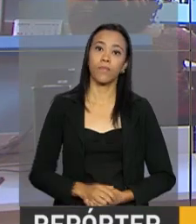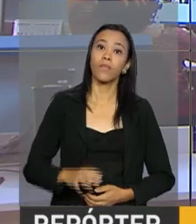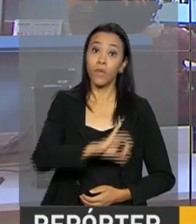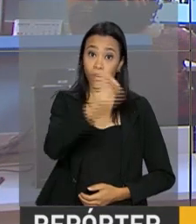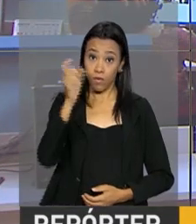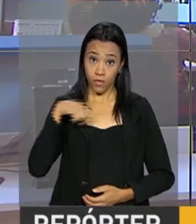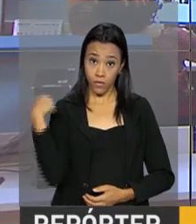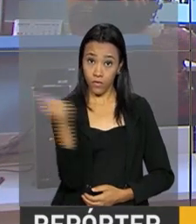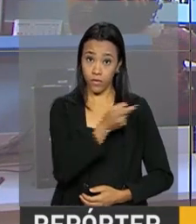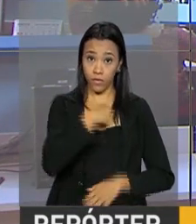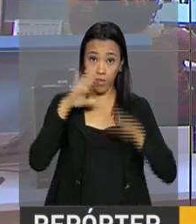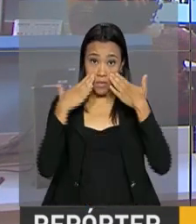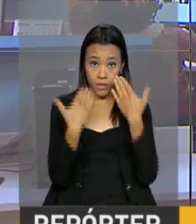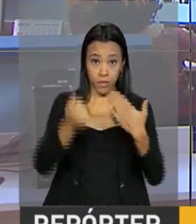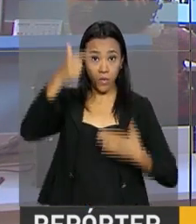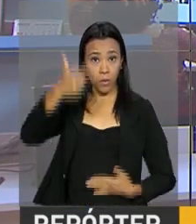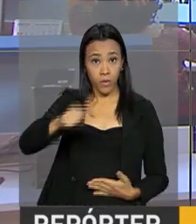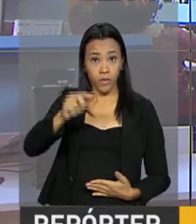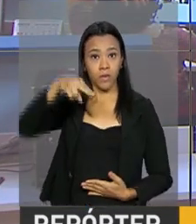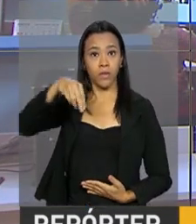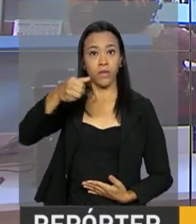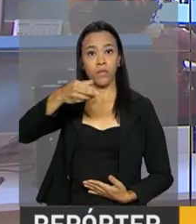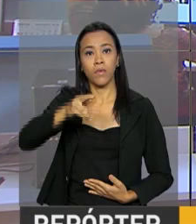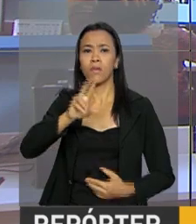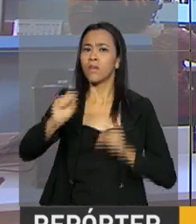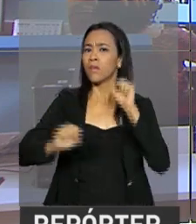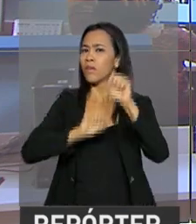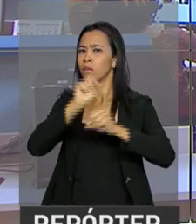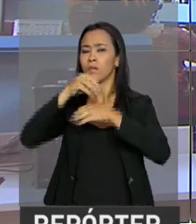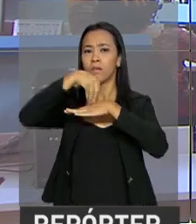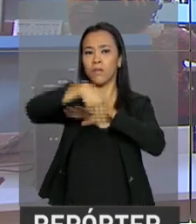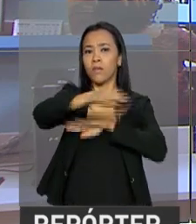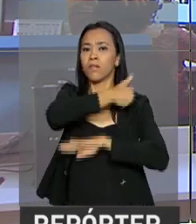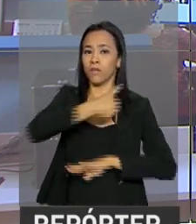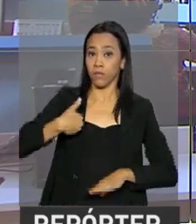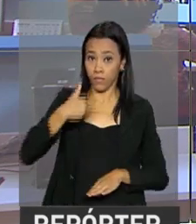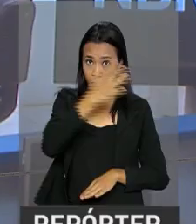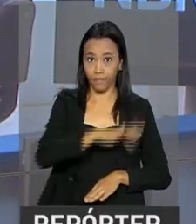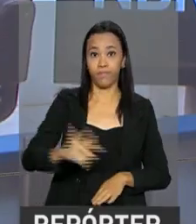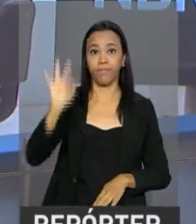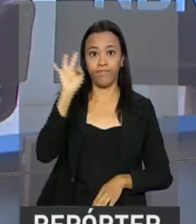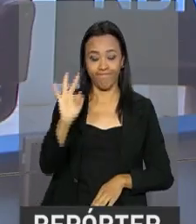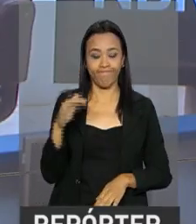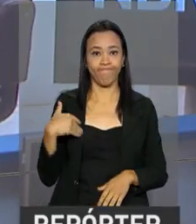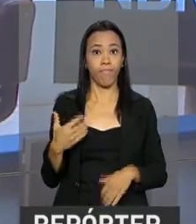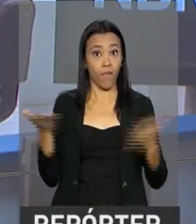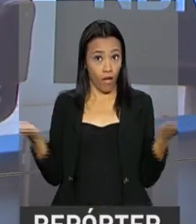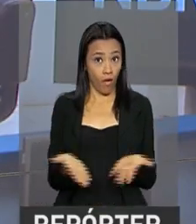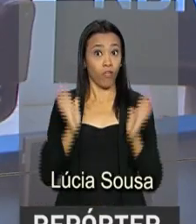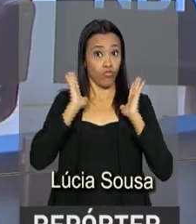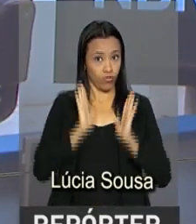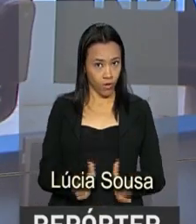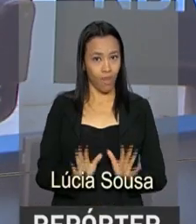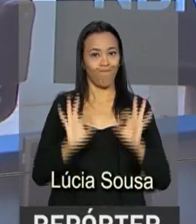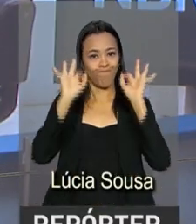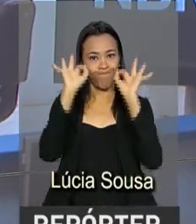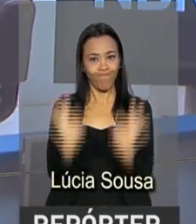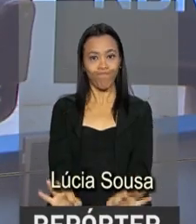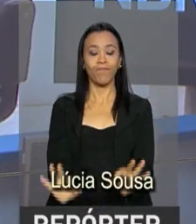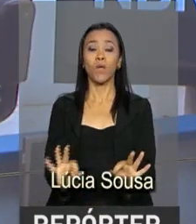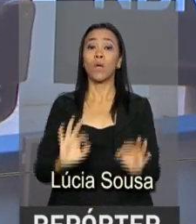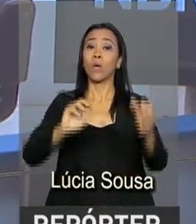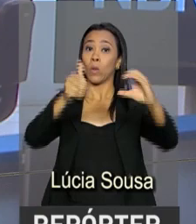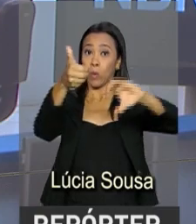Olá Voltamos com mais uma edição do repórter NBR e as notícias do governo federal agora já está valendo o Congresso Nacional